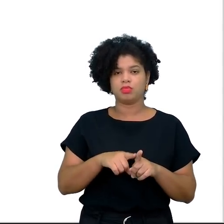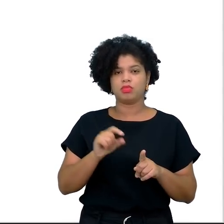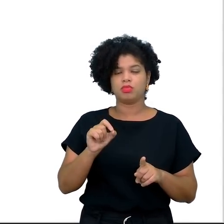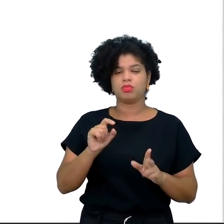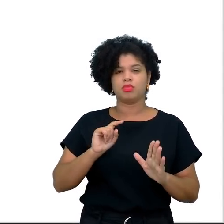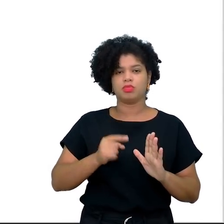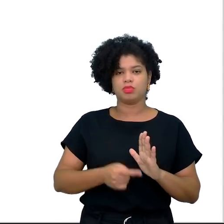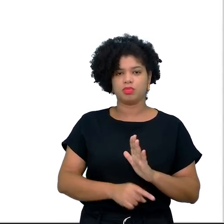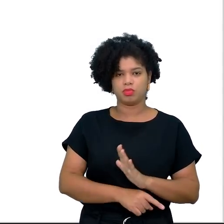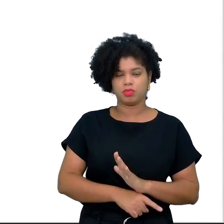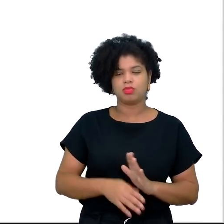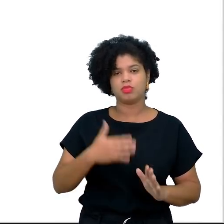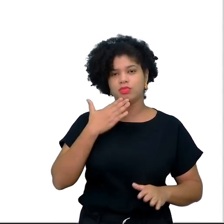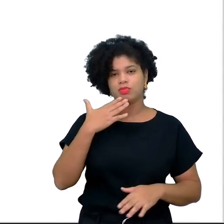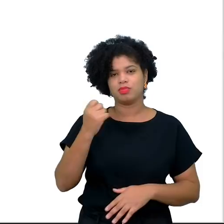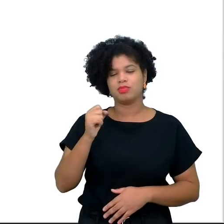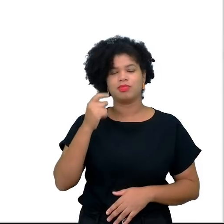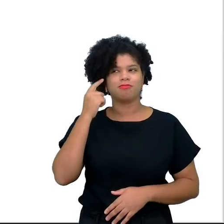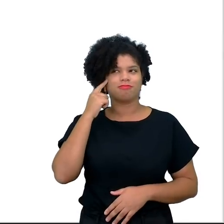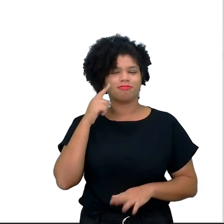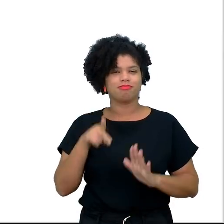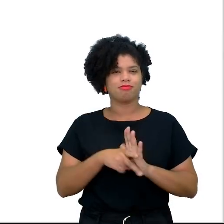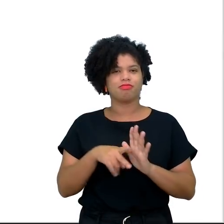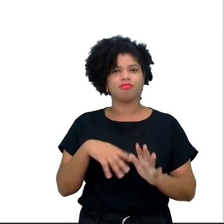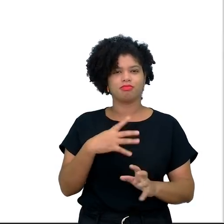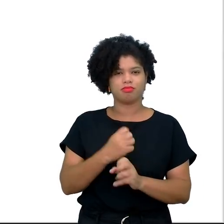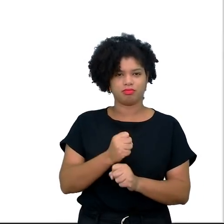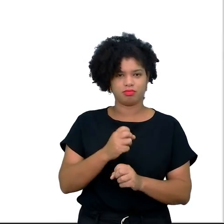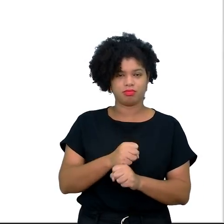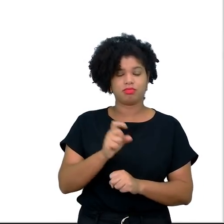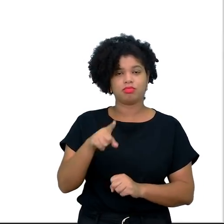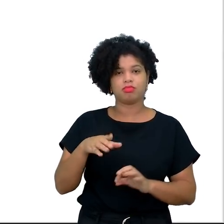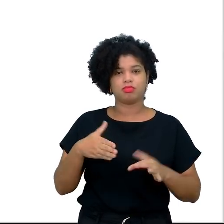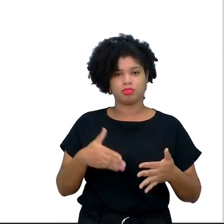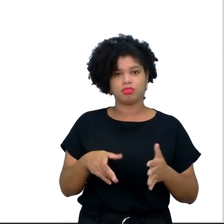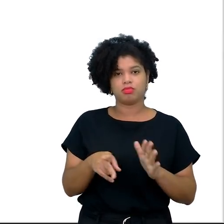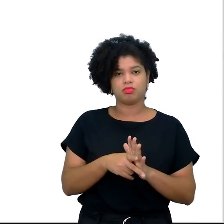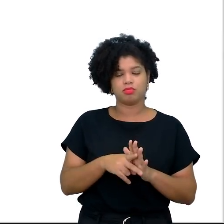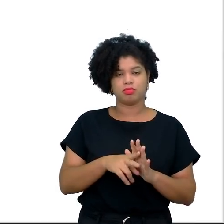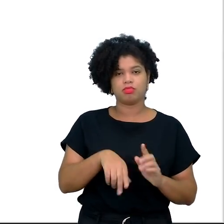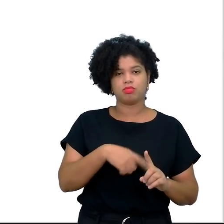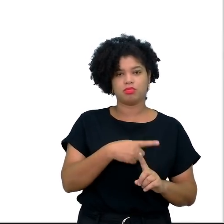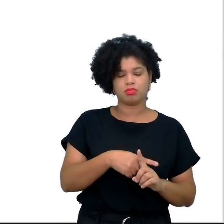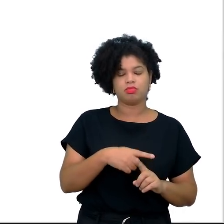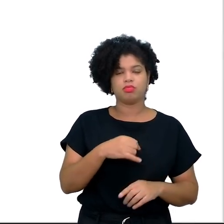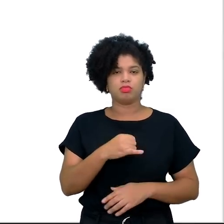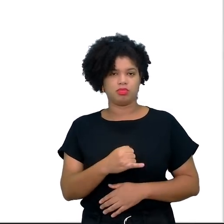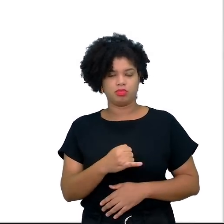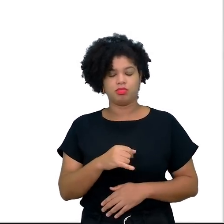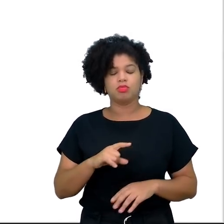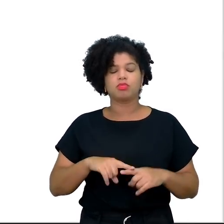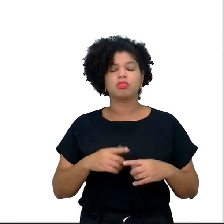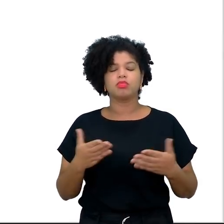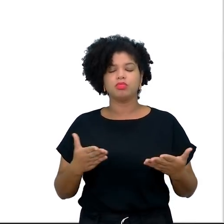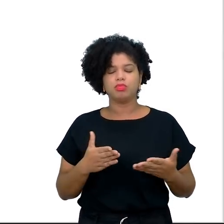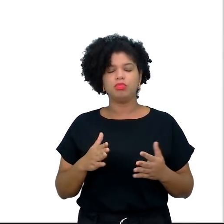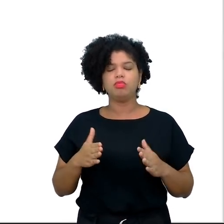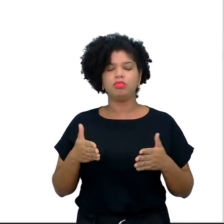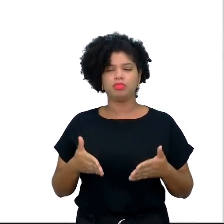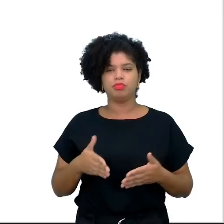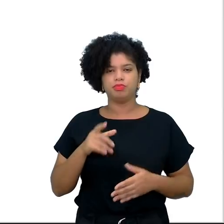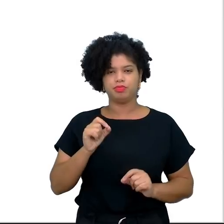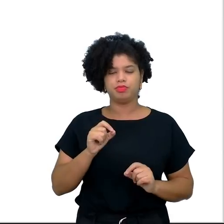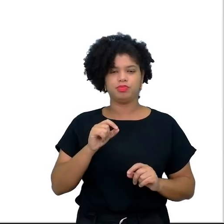um pouco mais o trabalho sobre o pensamento aritmético, também com foco no campo aditivo, mas agora, né, olhando para